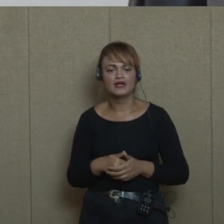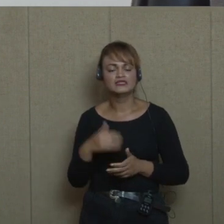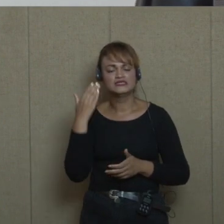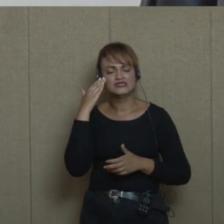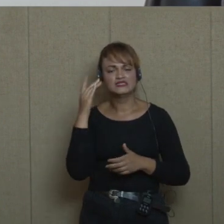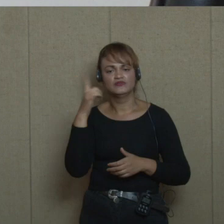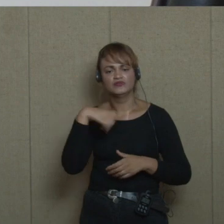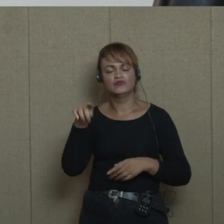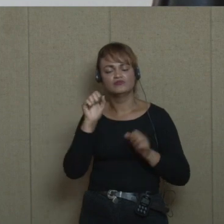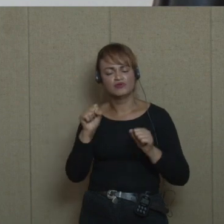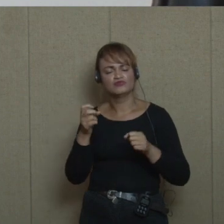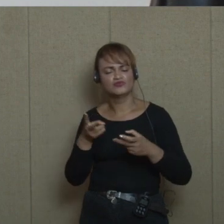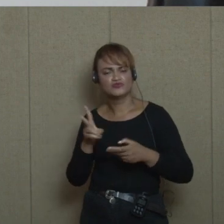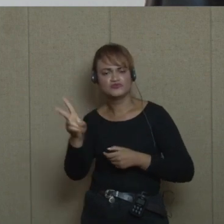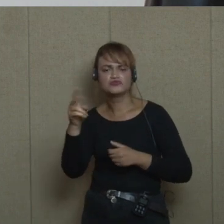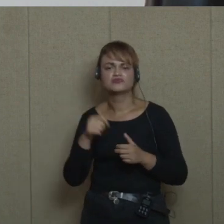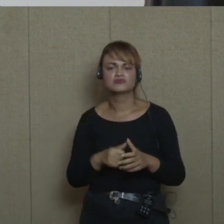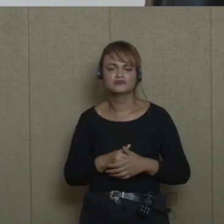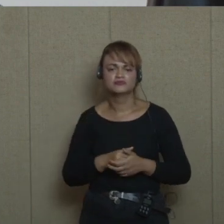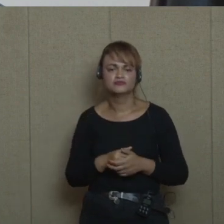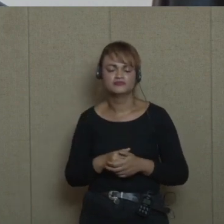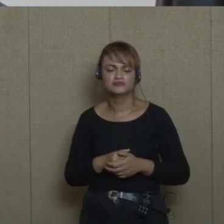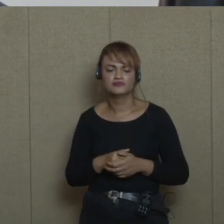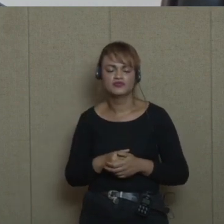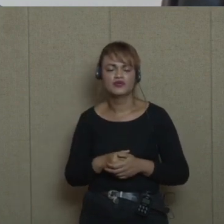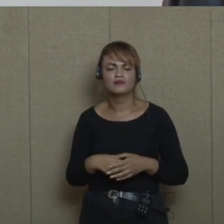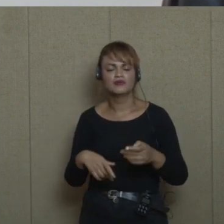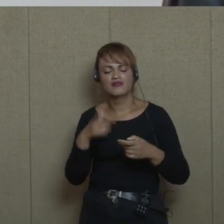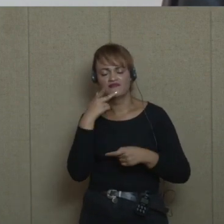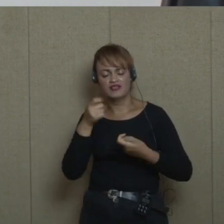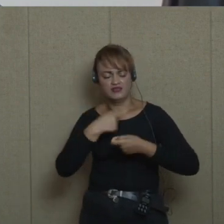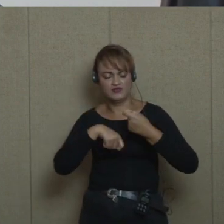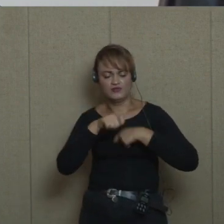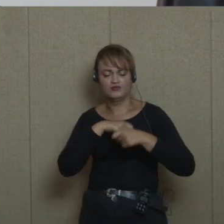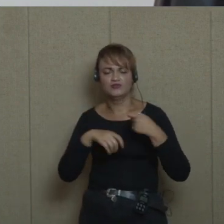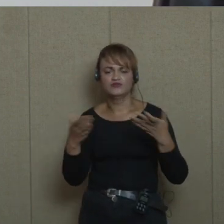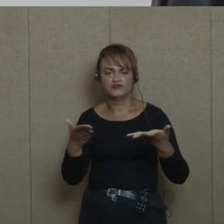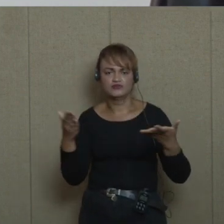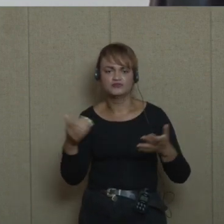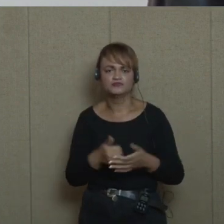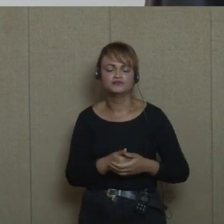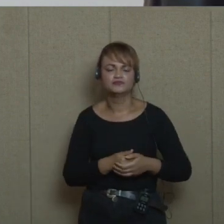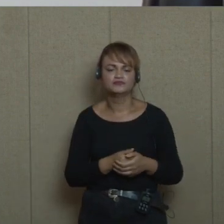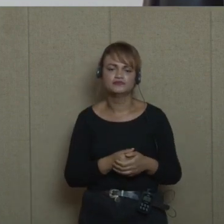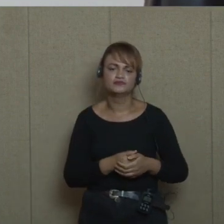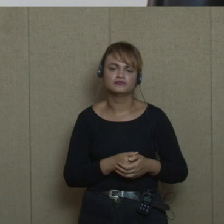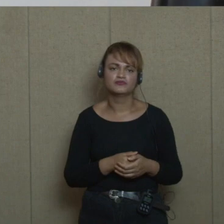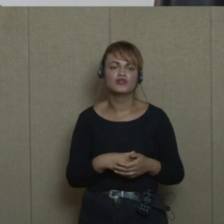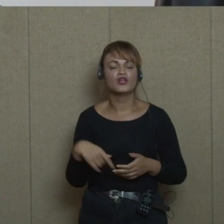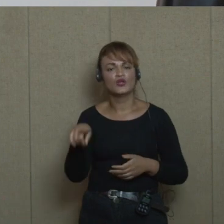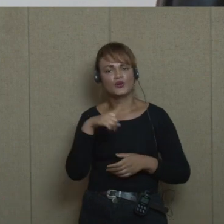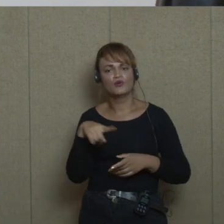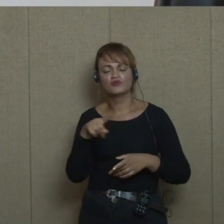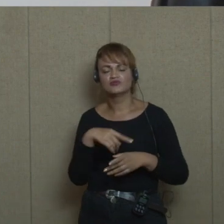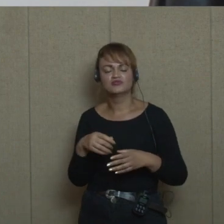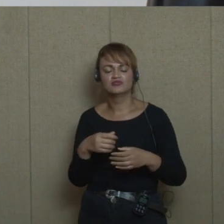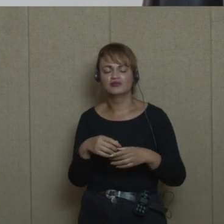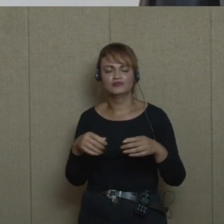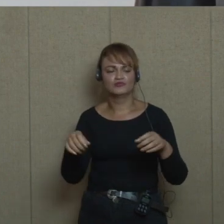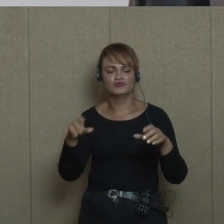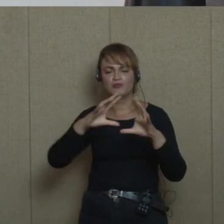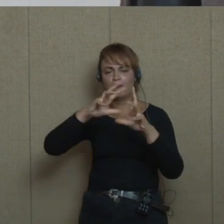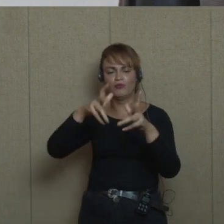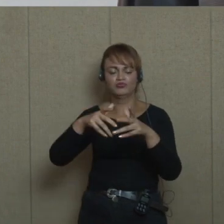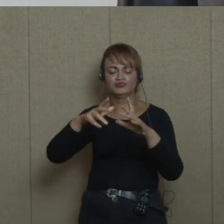podemos continuar a ter as economias que nós temos hoje. Porque nós estamos destruindo o nosso planeta.